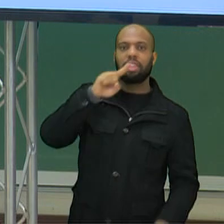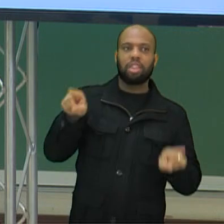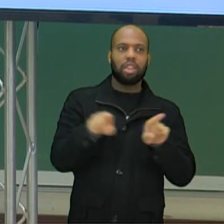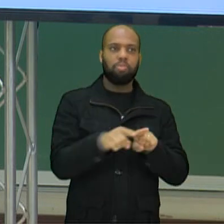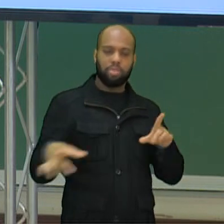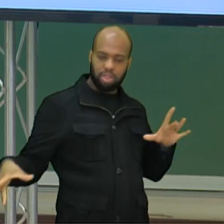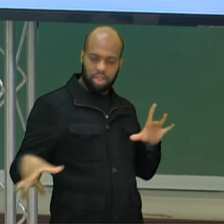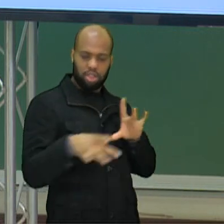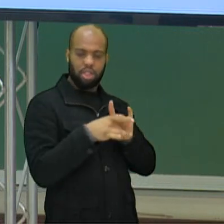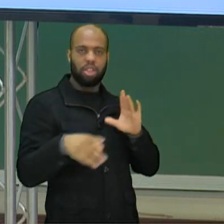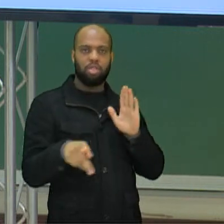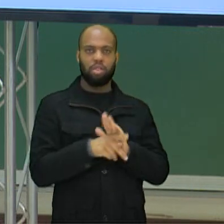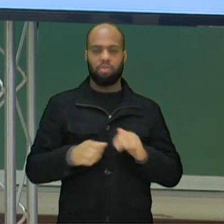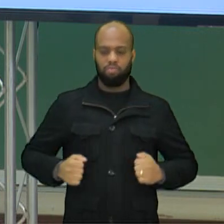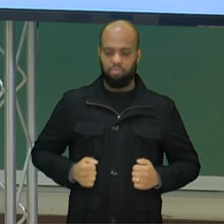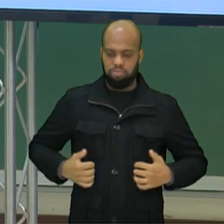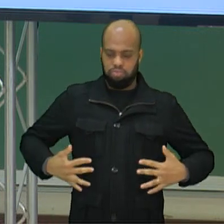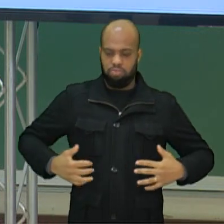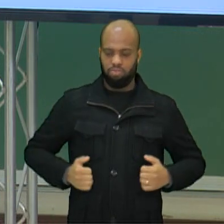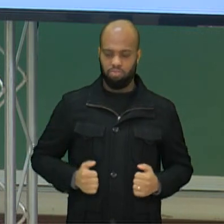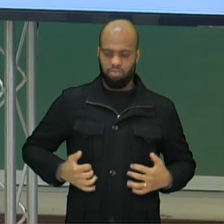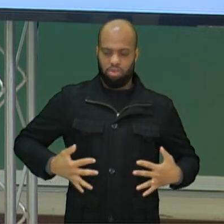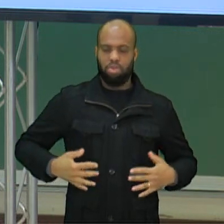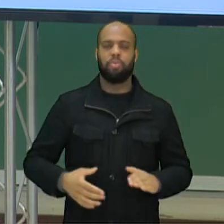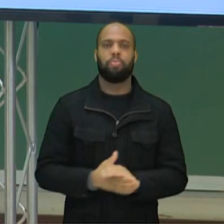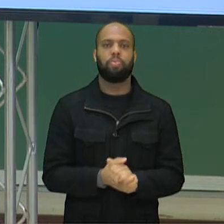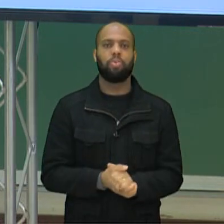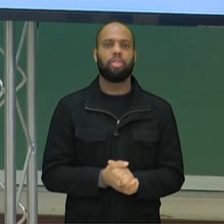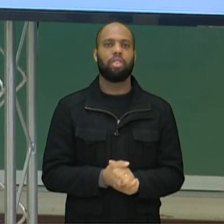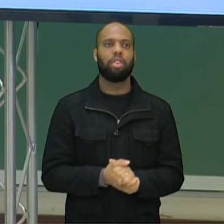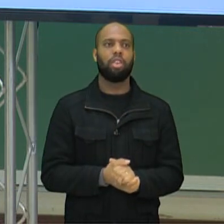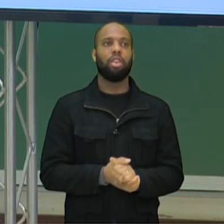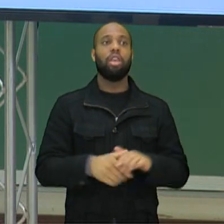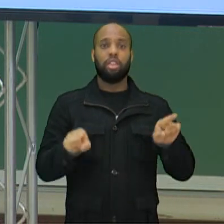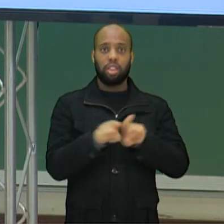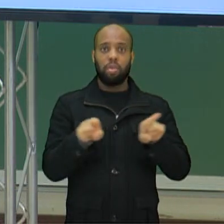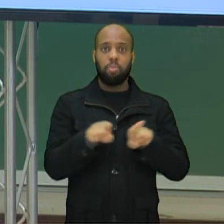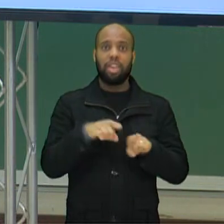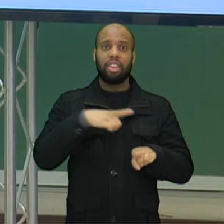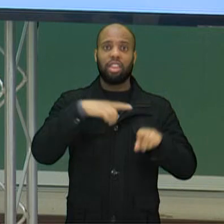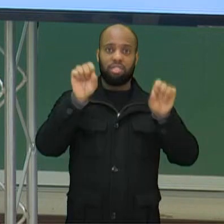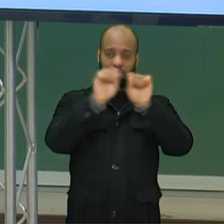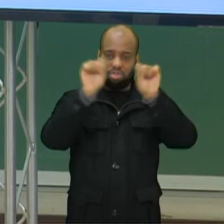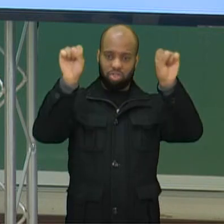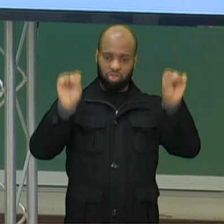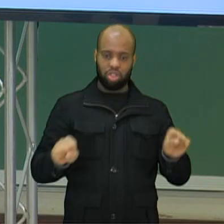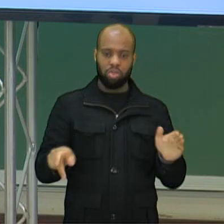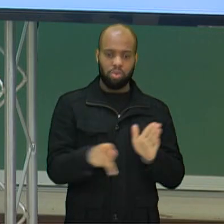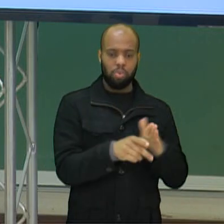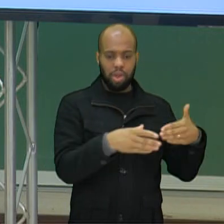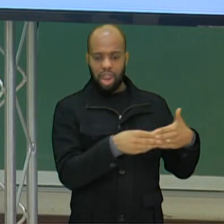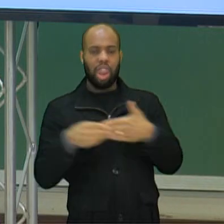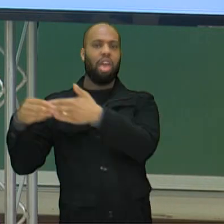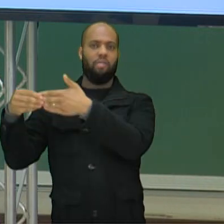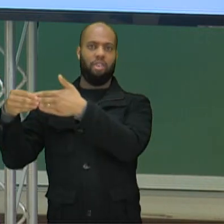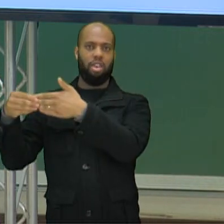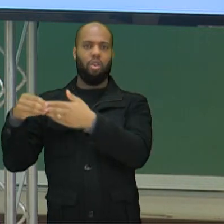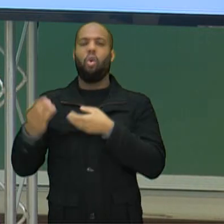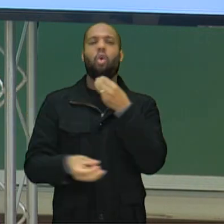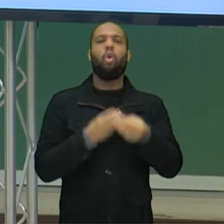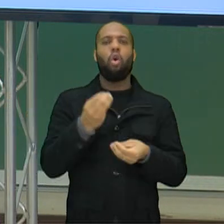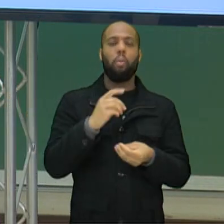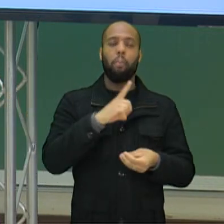seria coração, pulmões, coração. E falando aqui sobre o sistema de condução, como é que funciona isso? Então nós